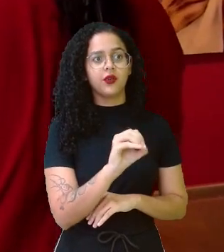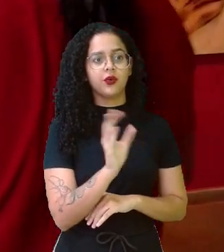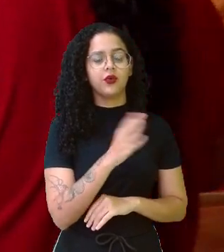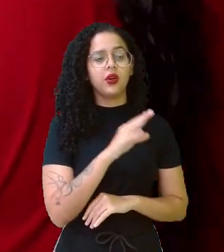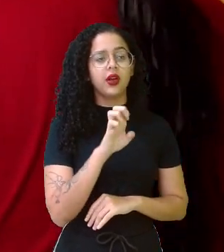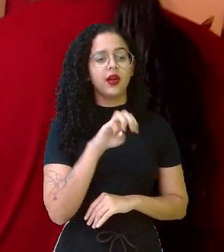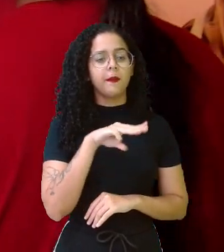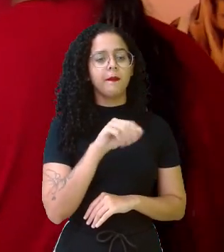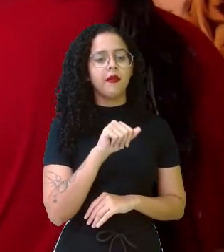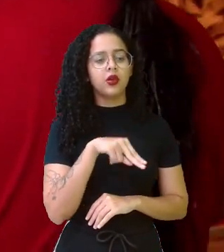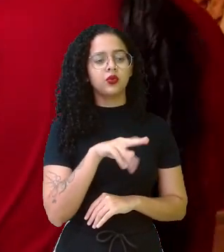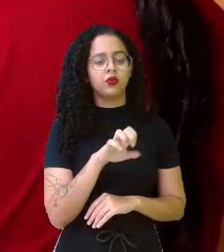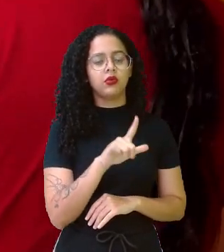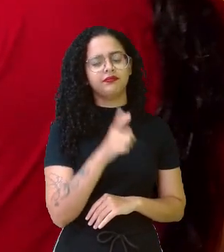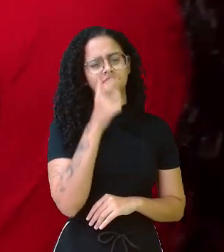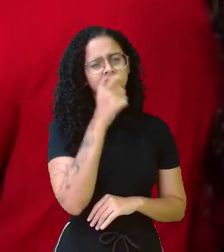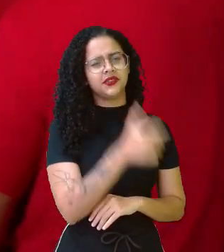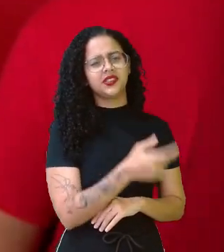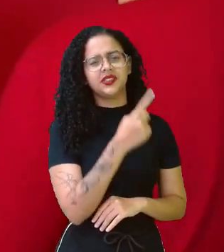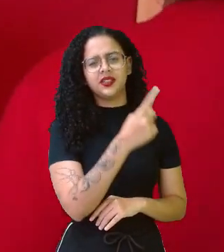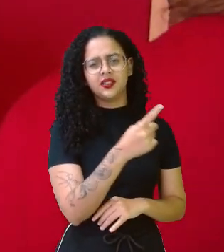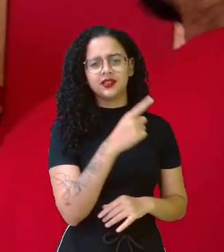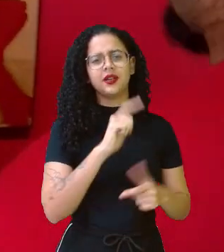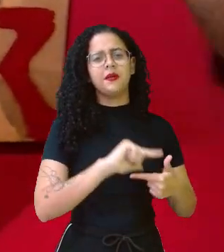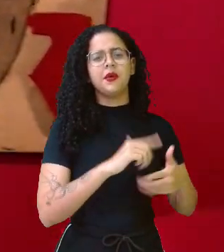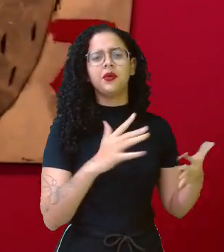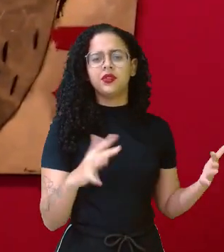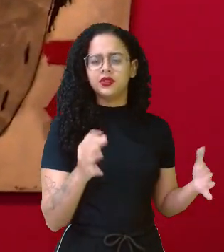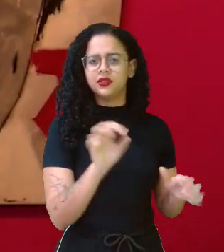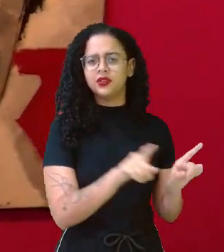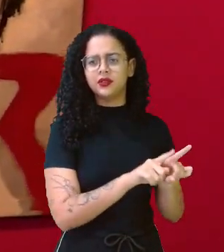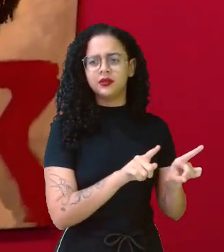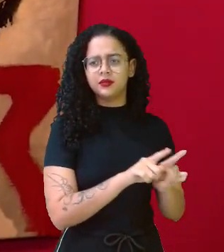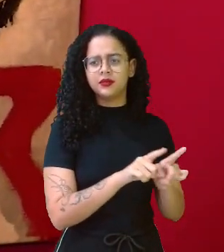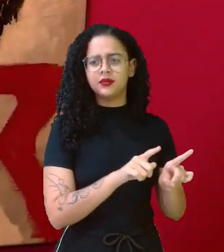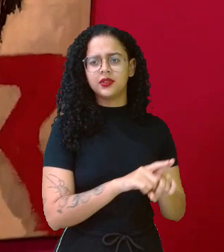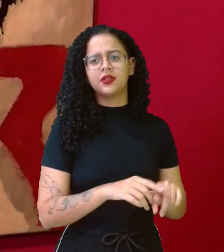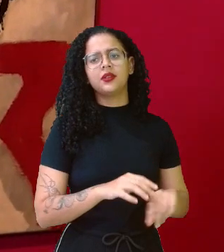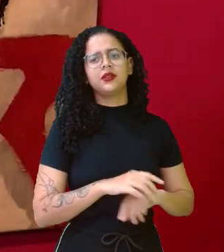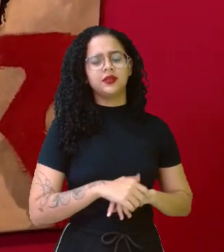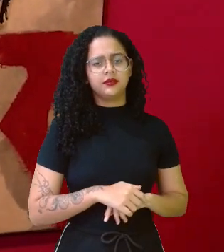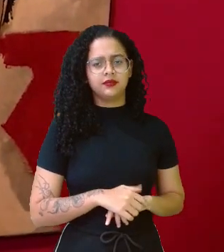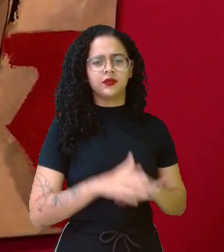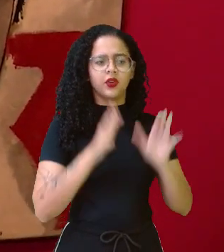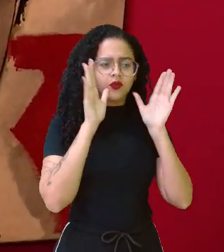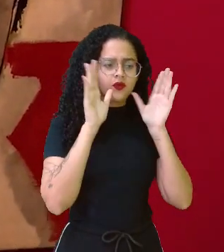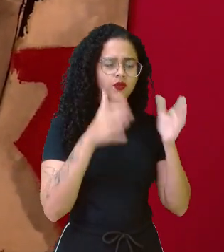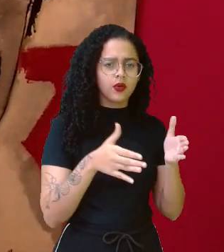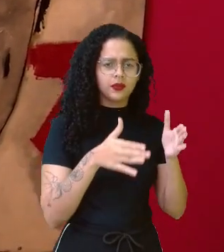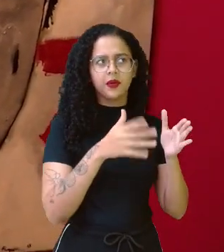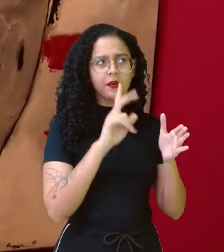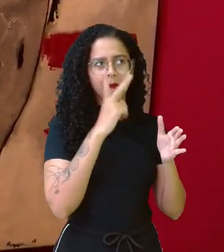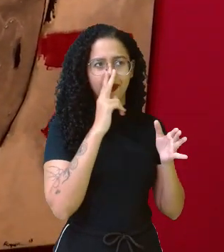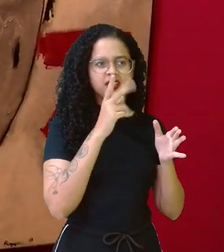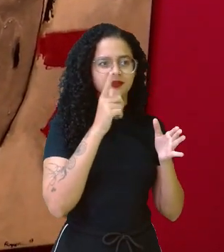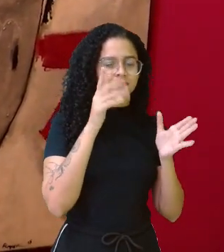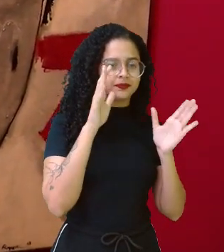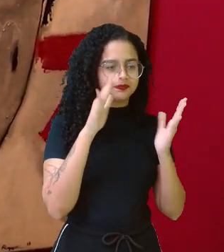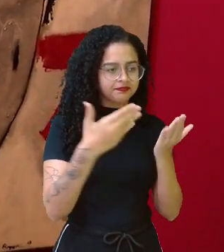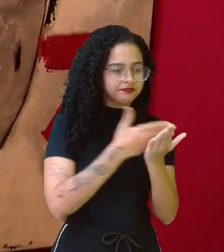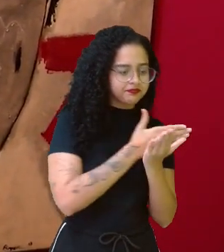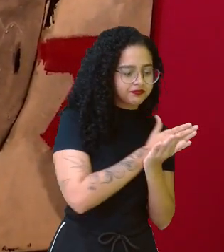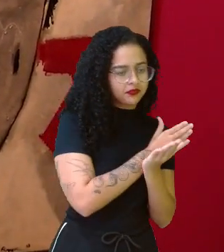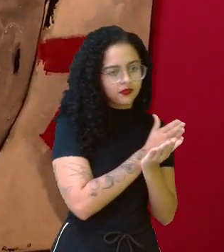Emanuel. Isso, Muito interessante. Essa é bem modernista Também, mesmo, né? também. Quando ela foca, ela desfoca, né? Ela Isso. corta